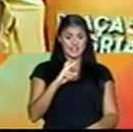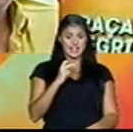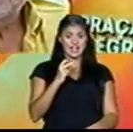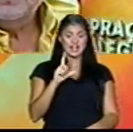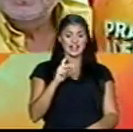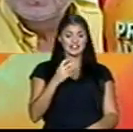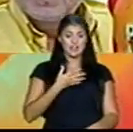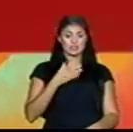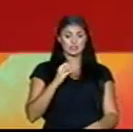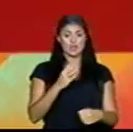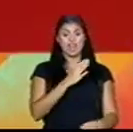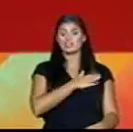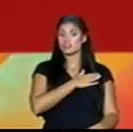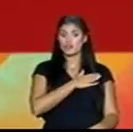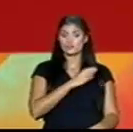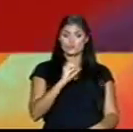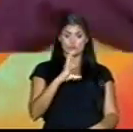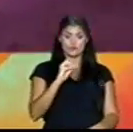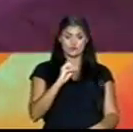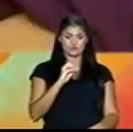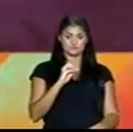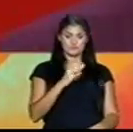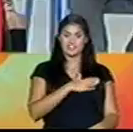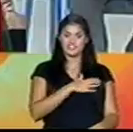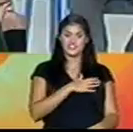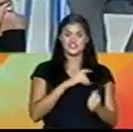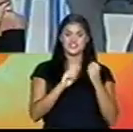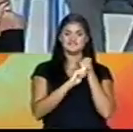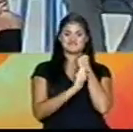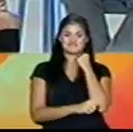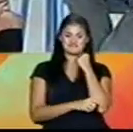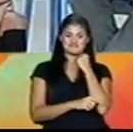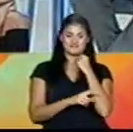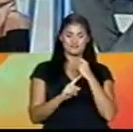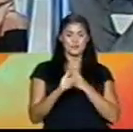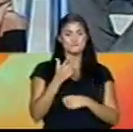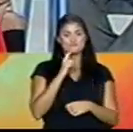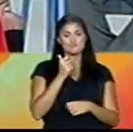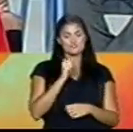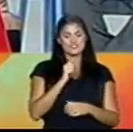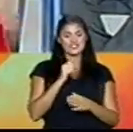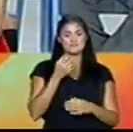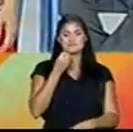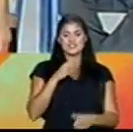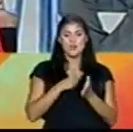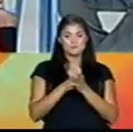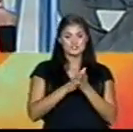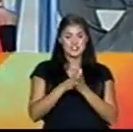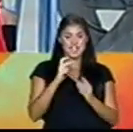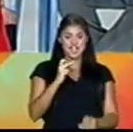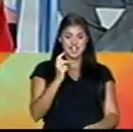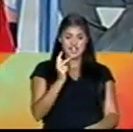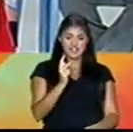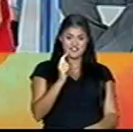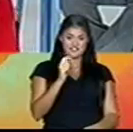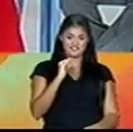adoro coco. Adoro banana, não podia perder esta também oportunidade. Também não podias perder a oportunidade de dizer. Aveia, sou uma pessoa que nem é